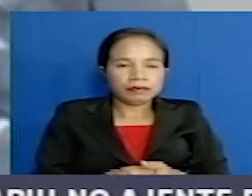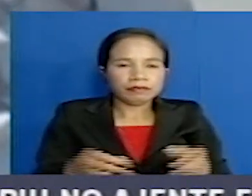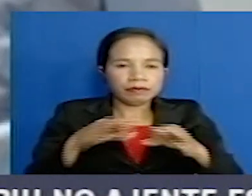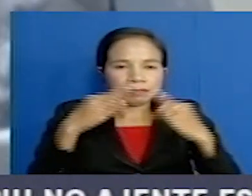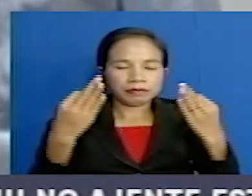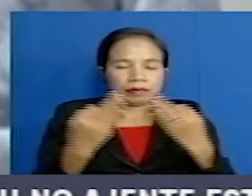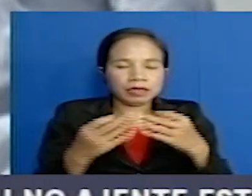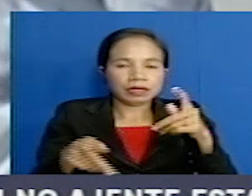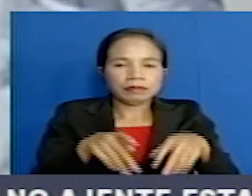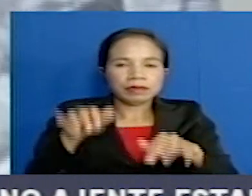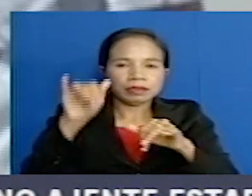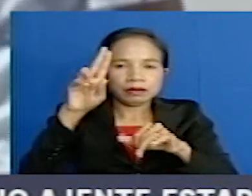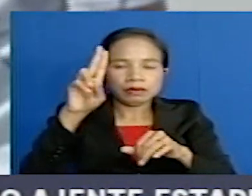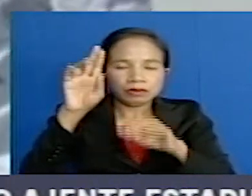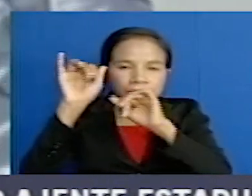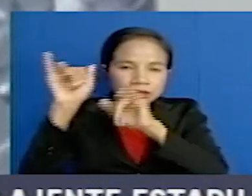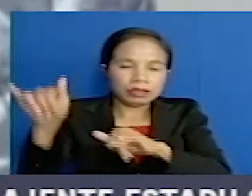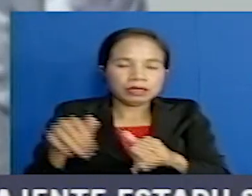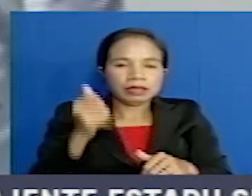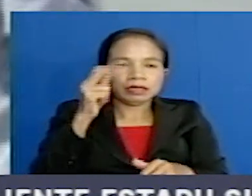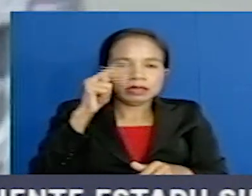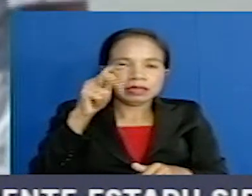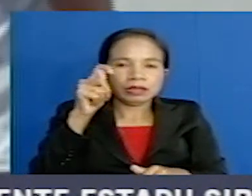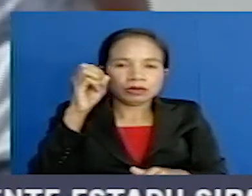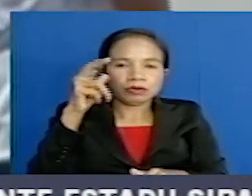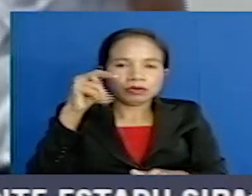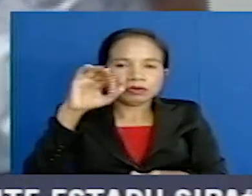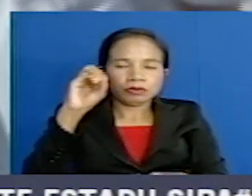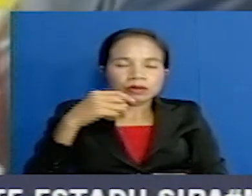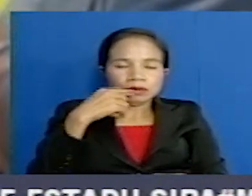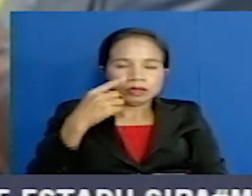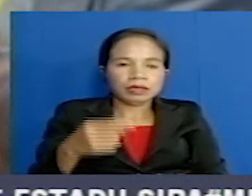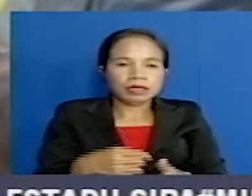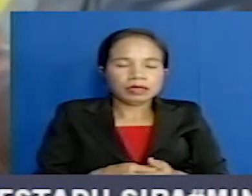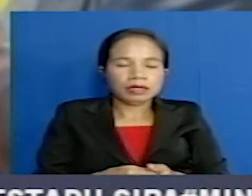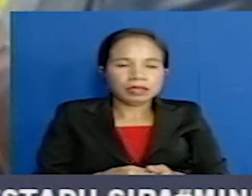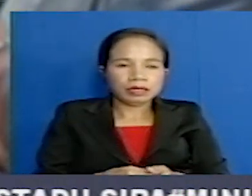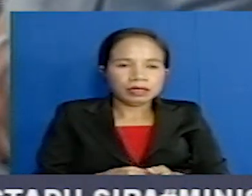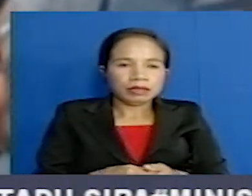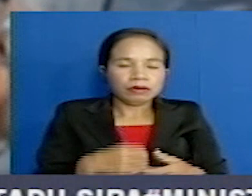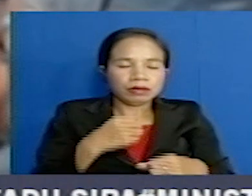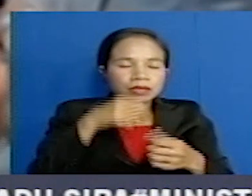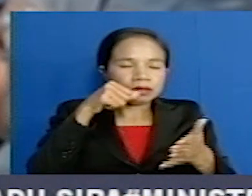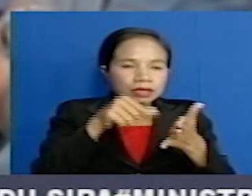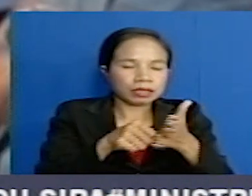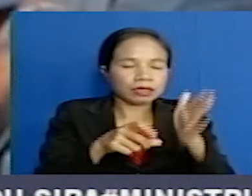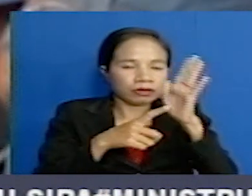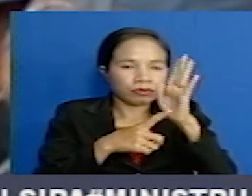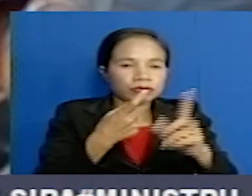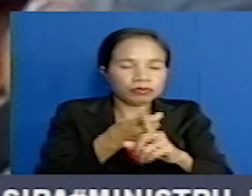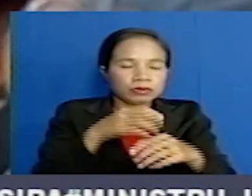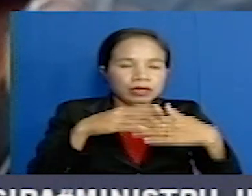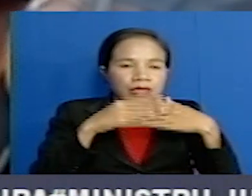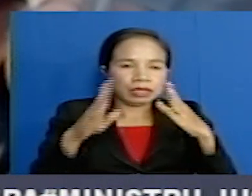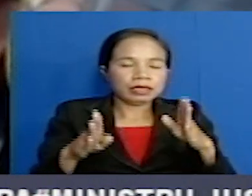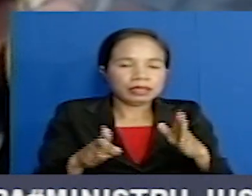família ocupante Antônio Tavares da Silva manifesta que a tuhalo despejo precisa de tudo carta de espaço, russi